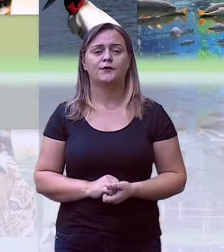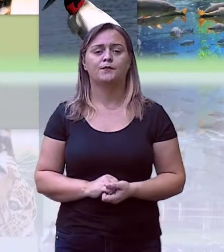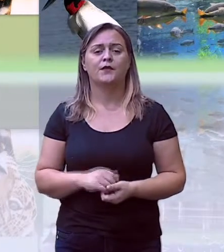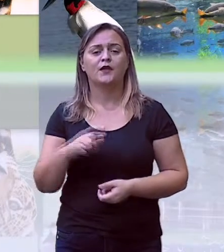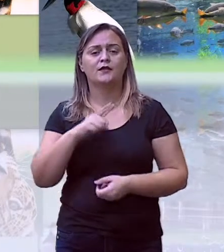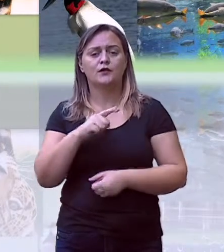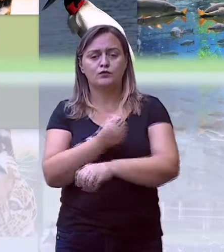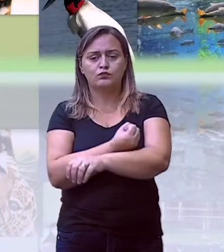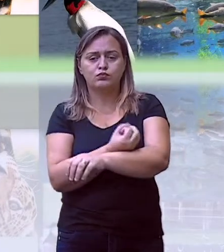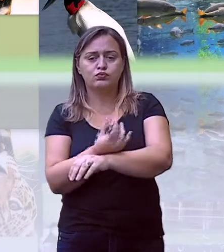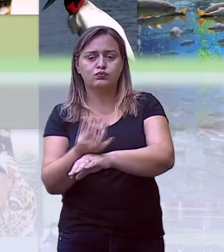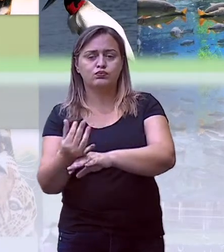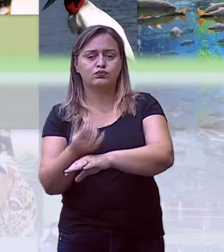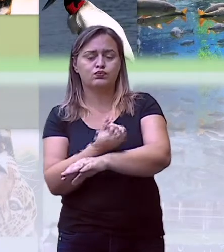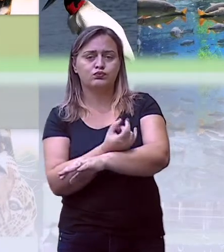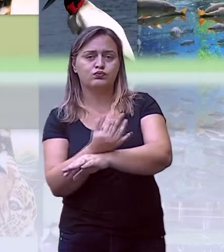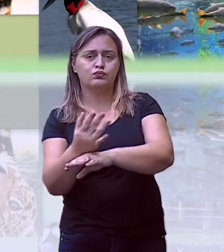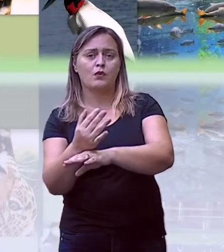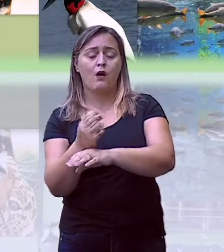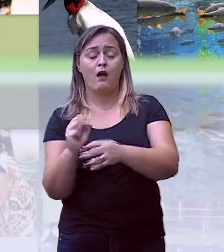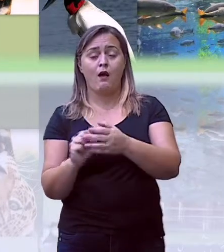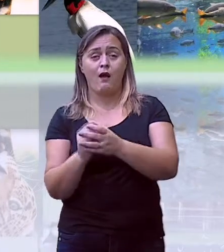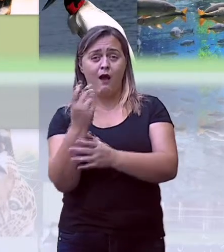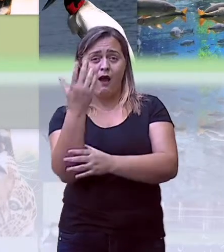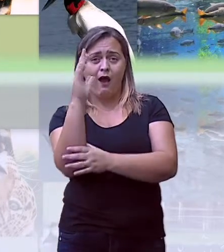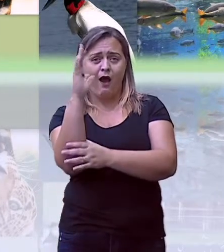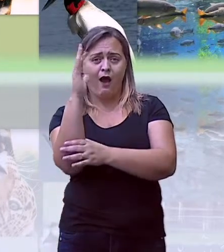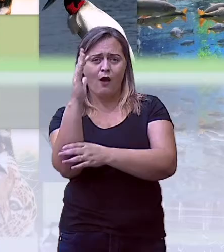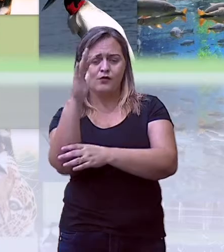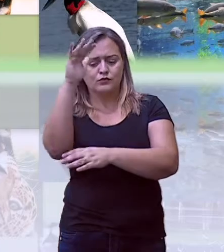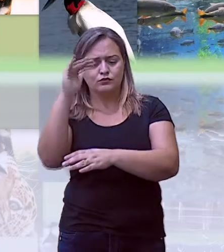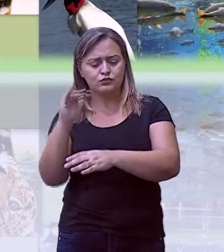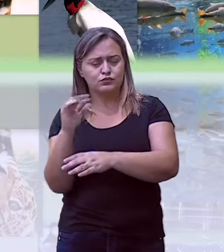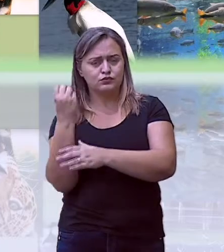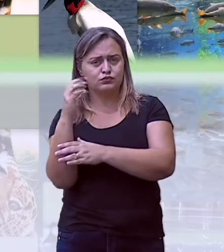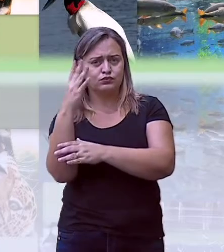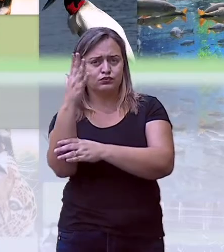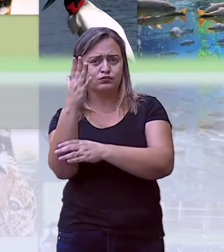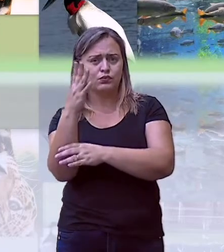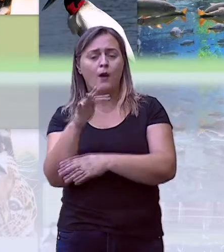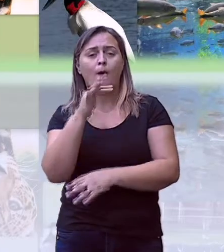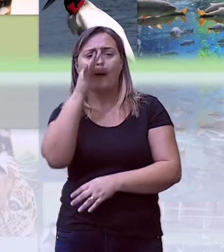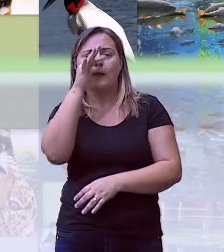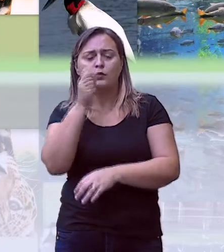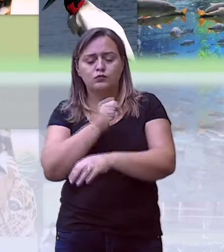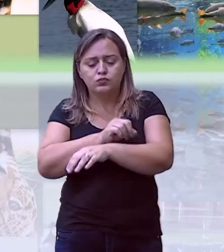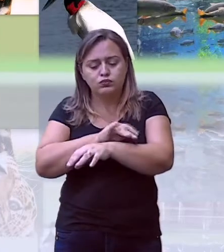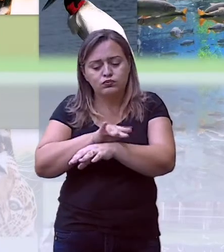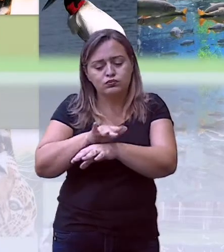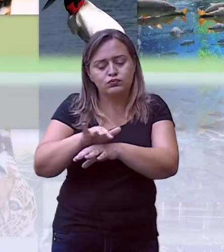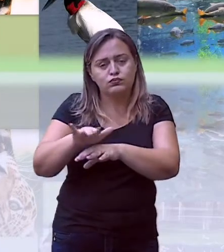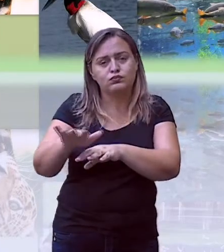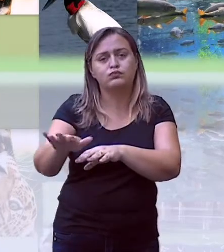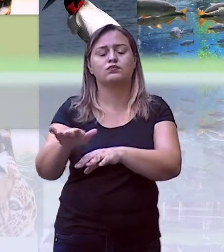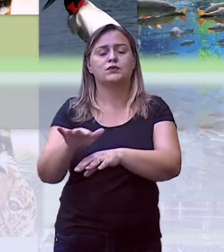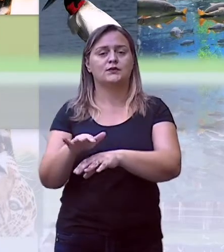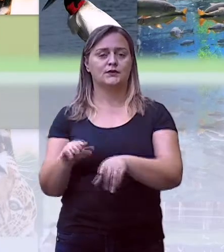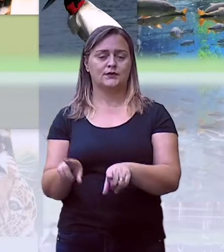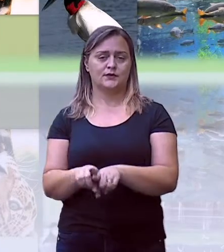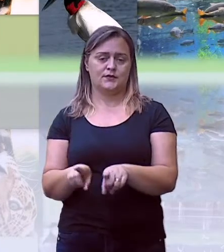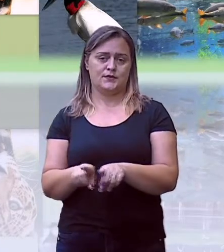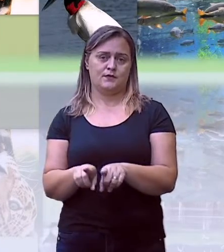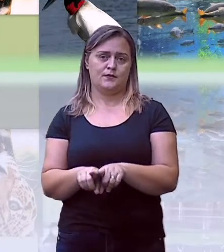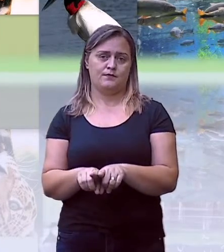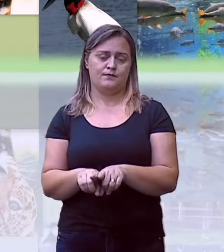gramíneas, árvores de médio porte, plantas rasteiras e arbustos. A flora do Pantanal